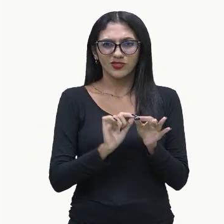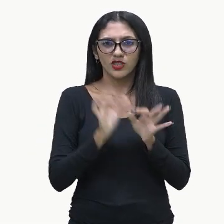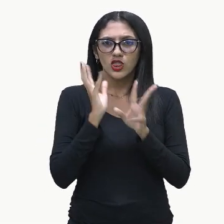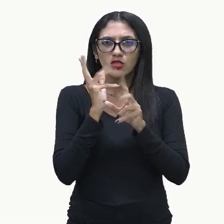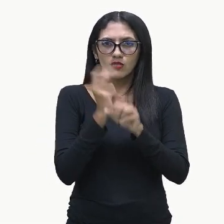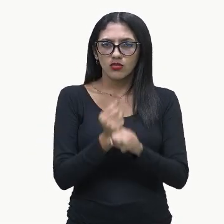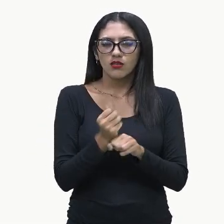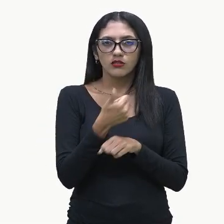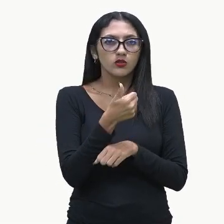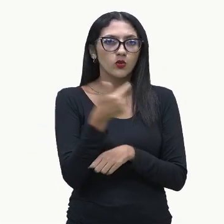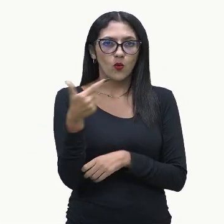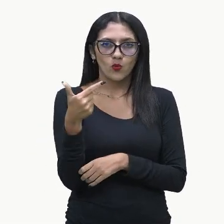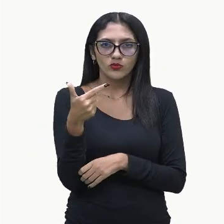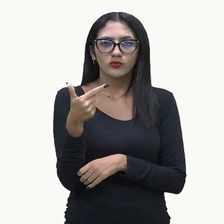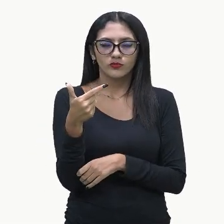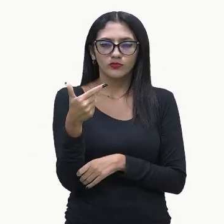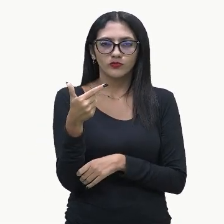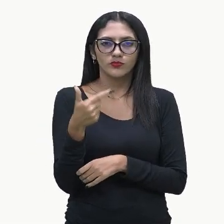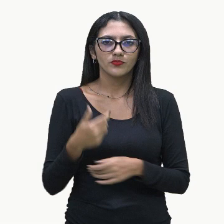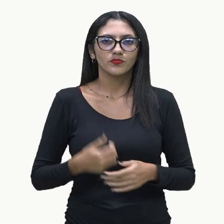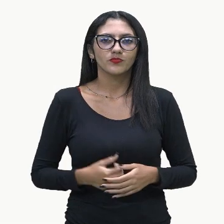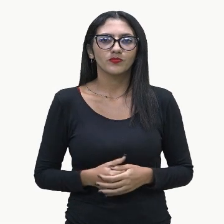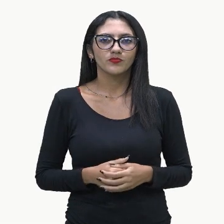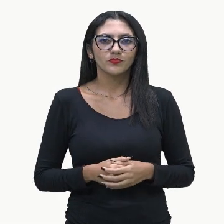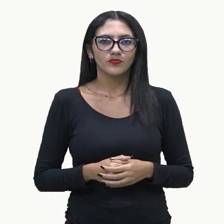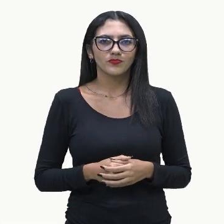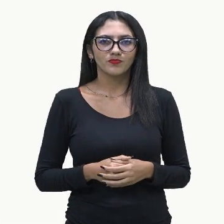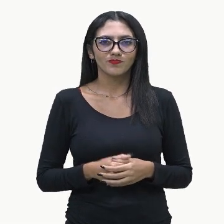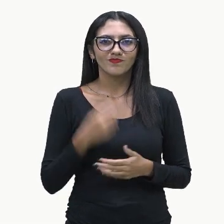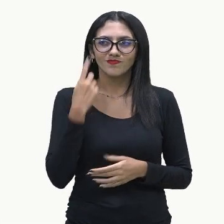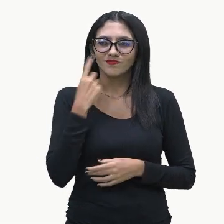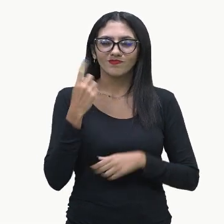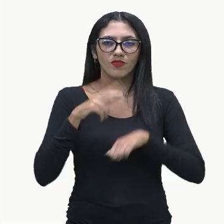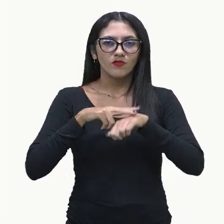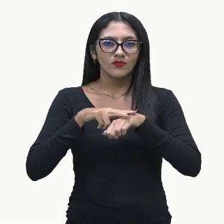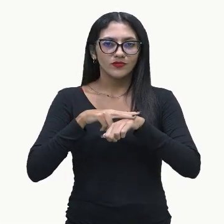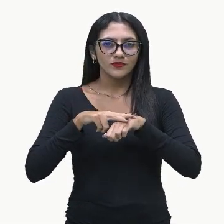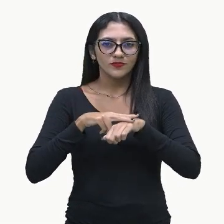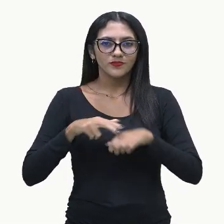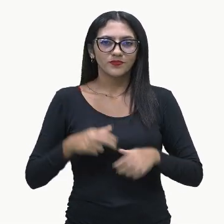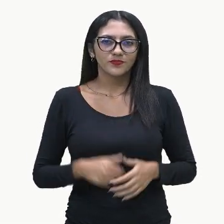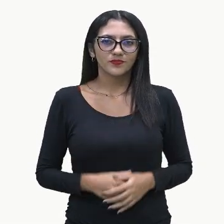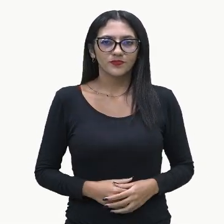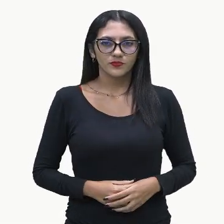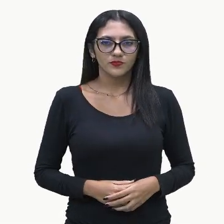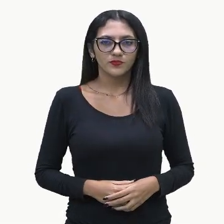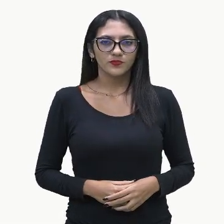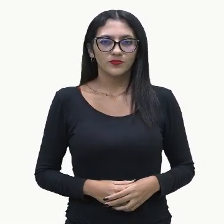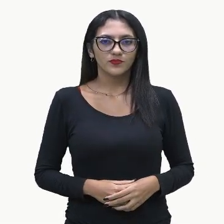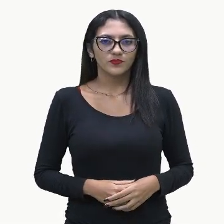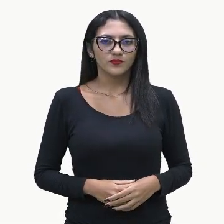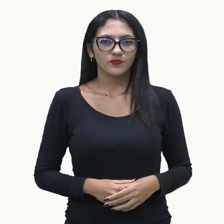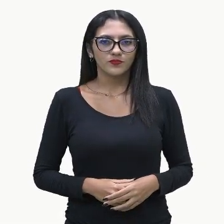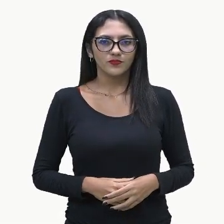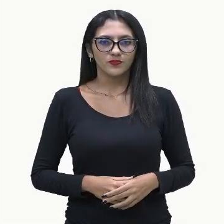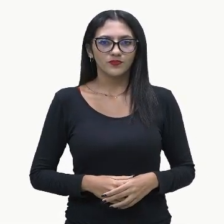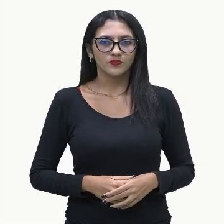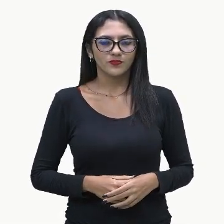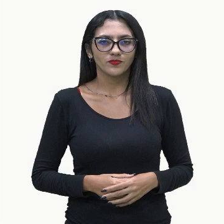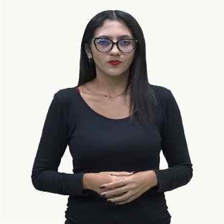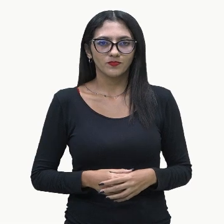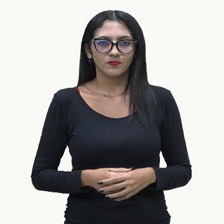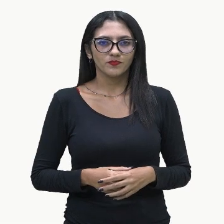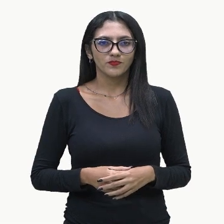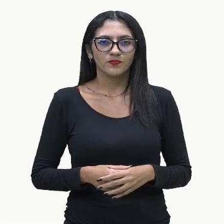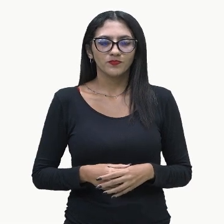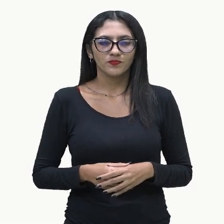5, 6, 7, 8, 9, 10, 11, 12. Ok? E aí eles formaram